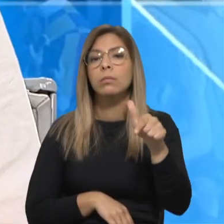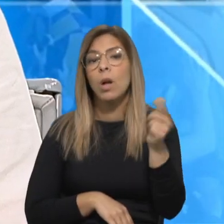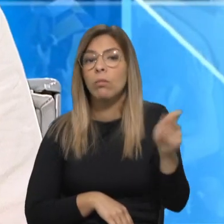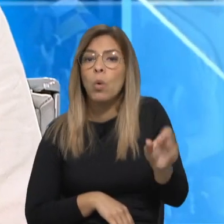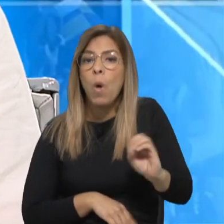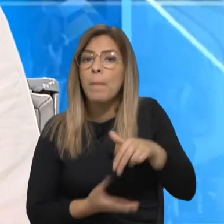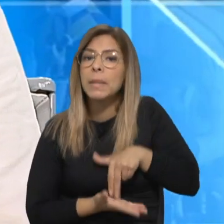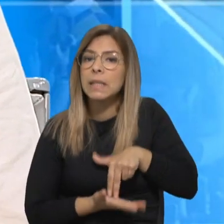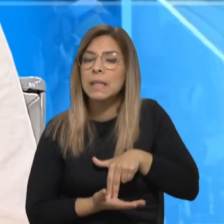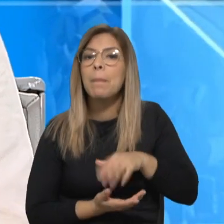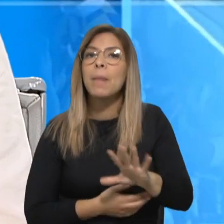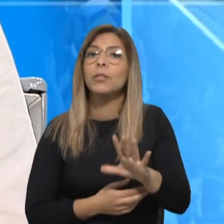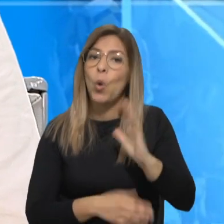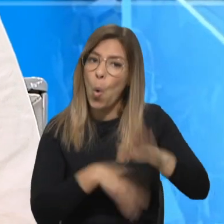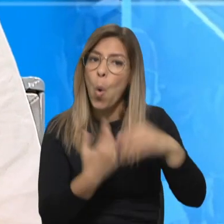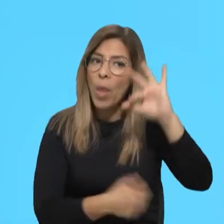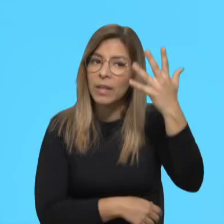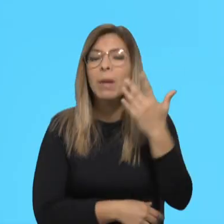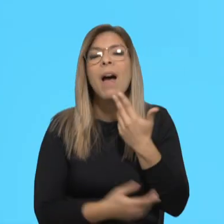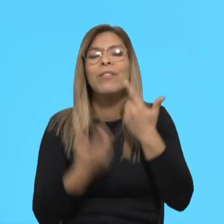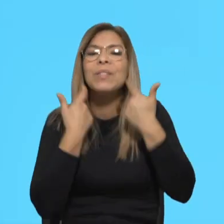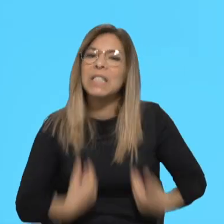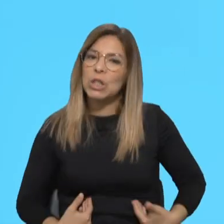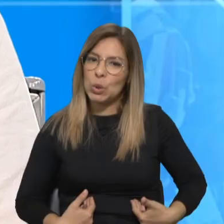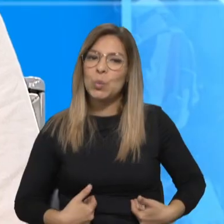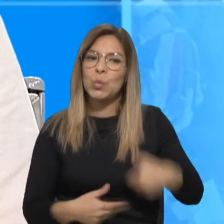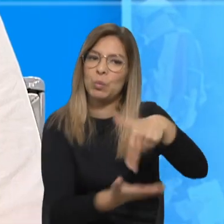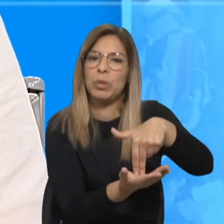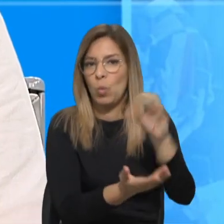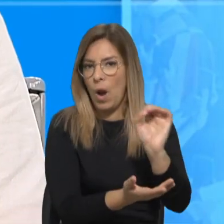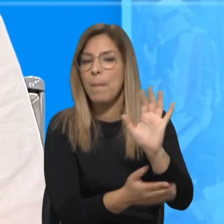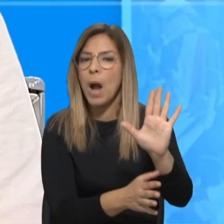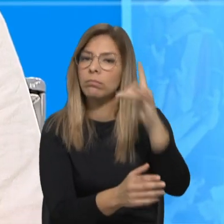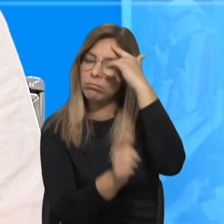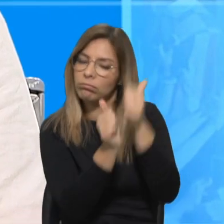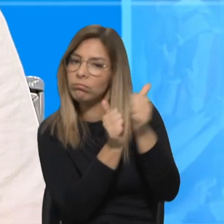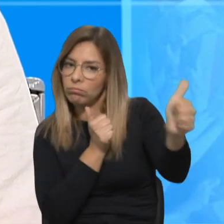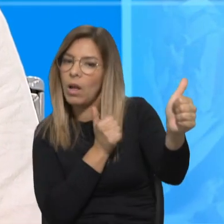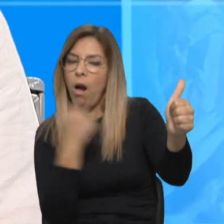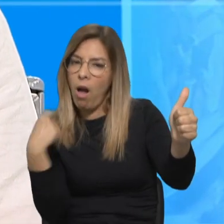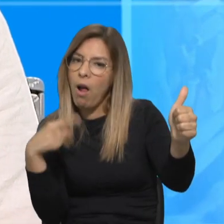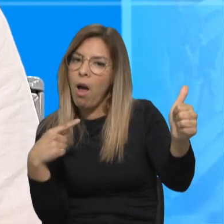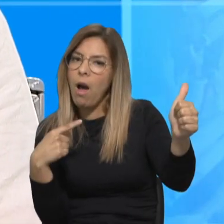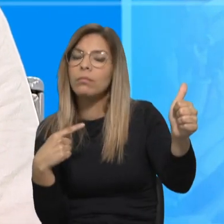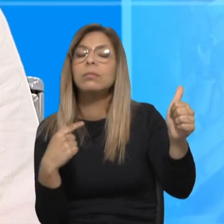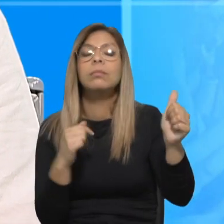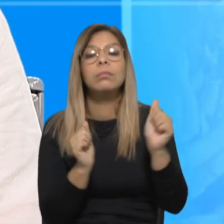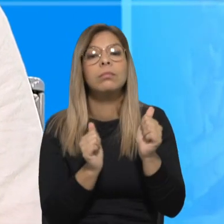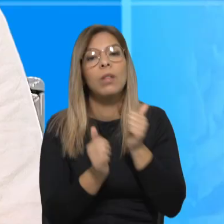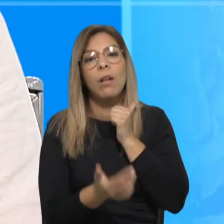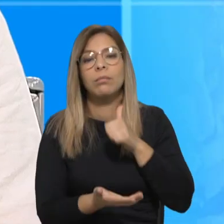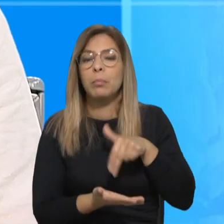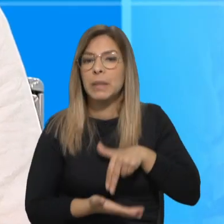Papa não está presente fisicamente, mas tem estado muito presente. Aliás, as mensagens que ele